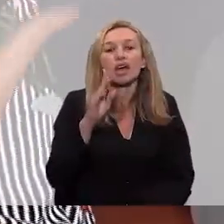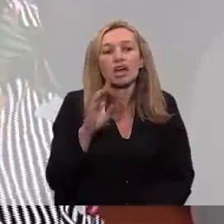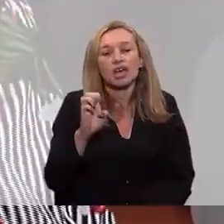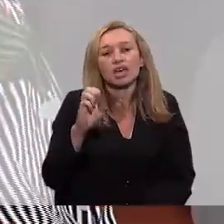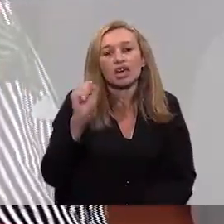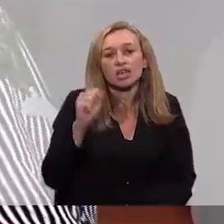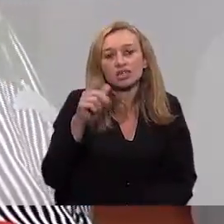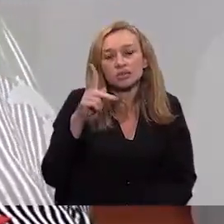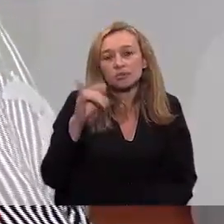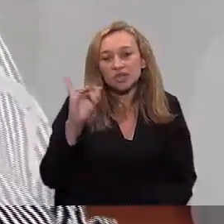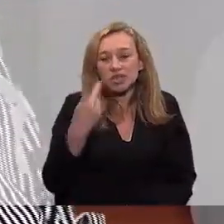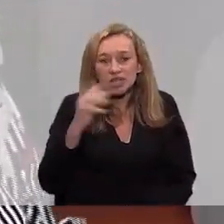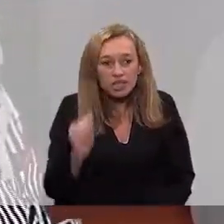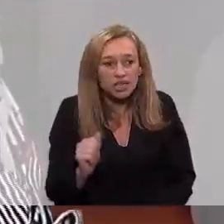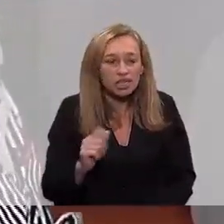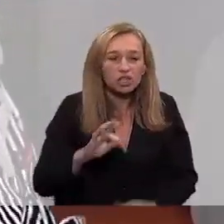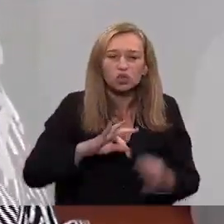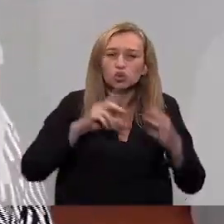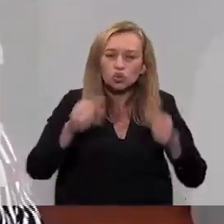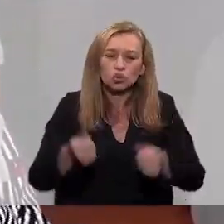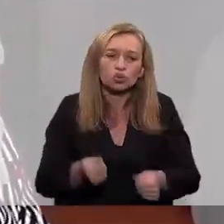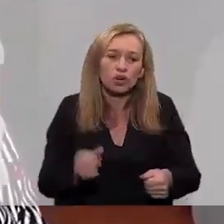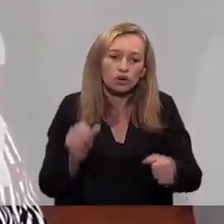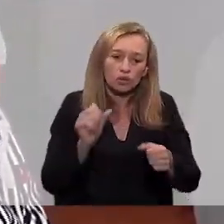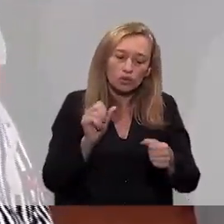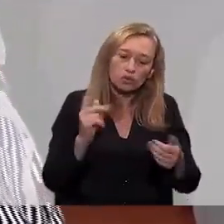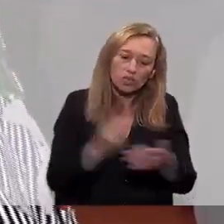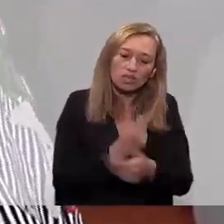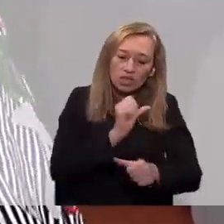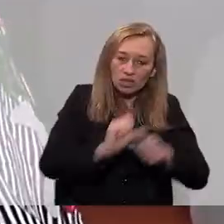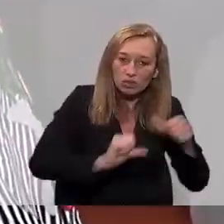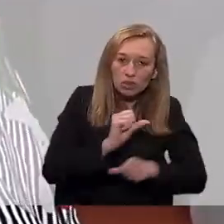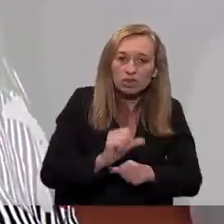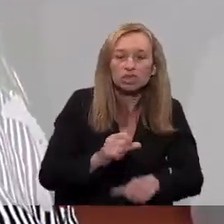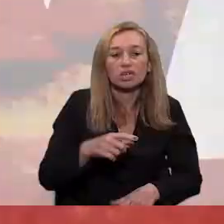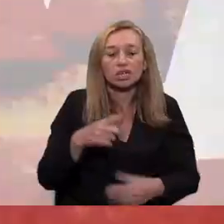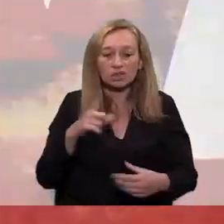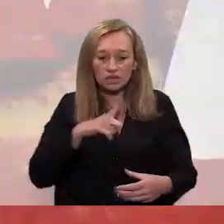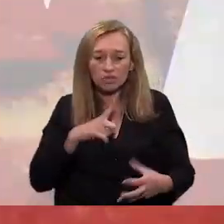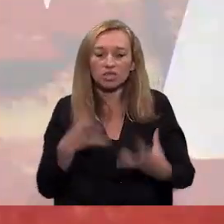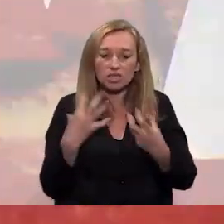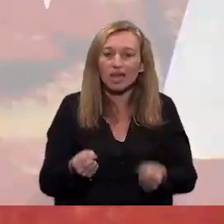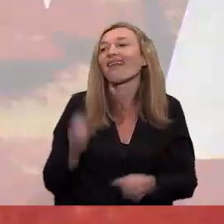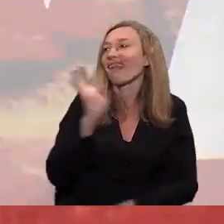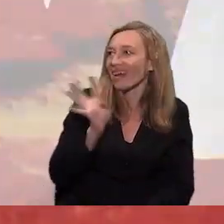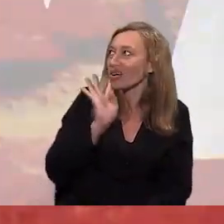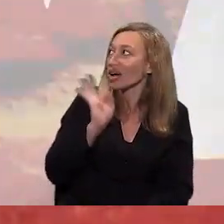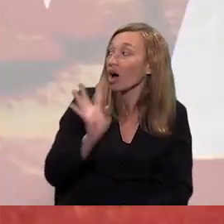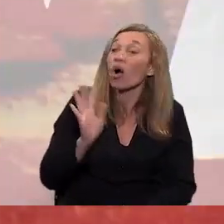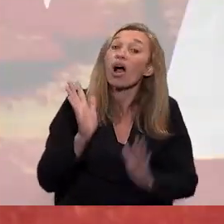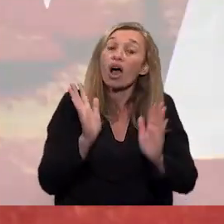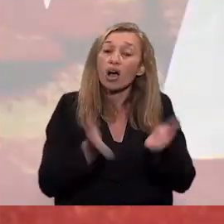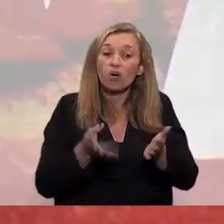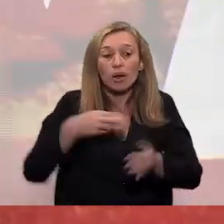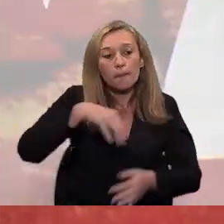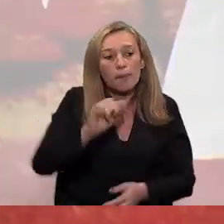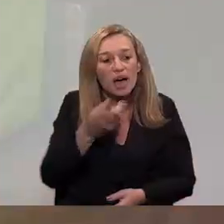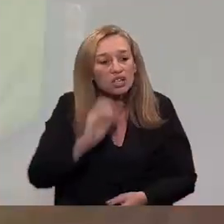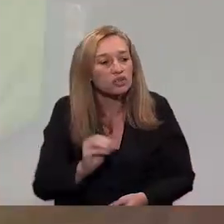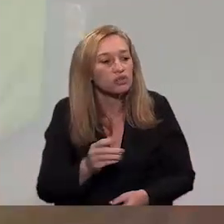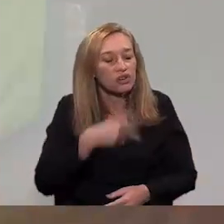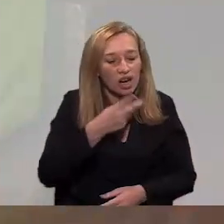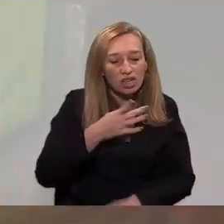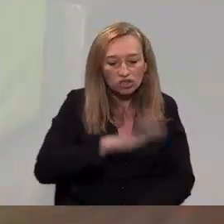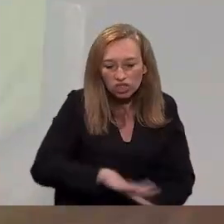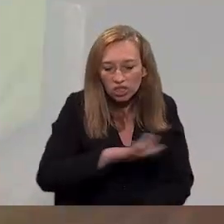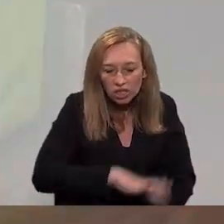ter aquela transição e a gente tem que se aceitar do jeito que a gente é. Legal, muito legal. Márcio, falando um pouquinho aí